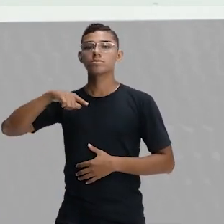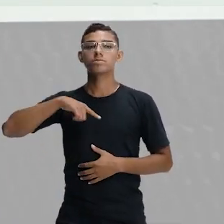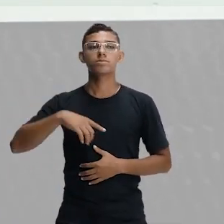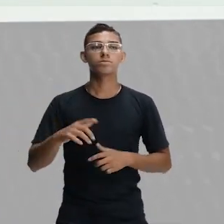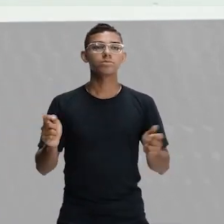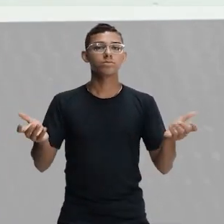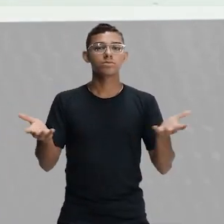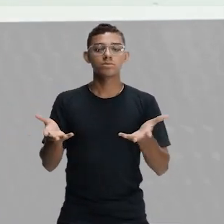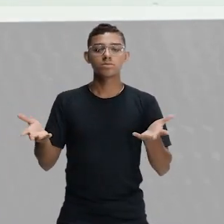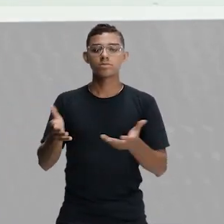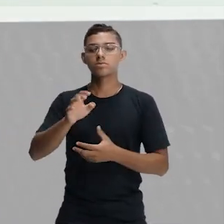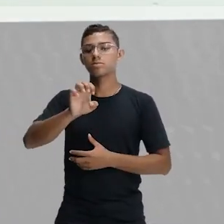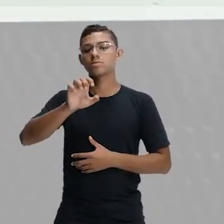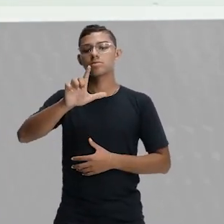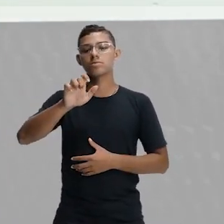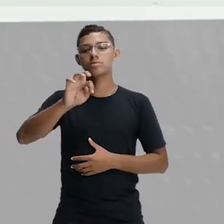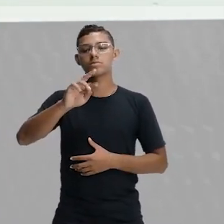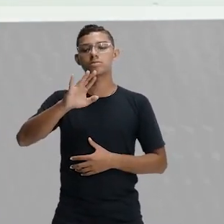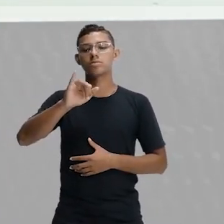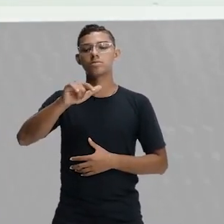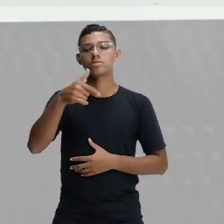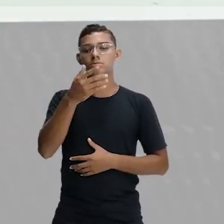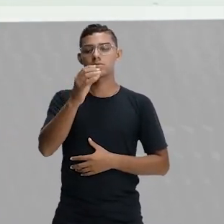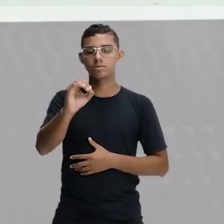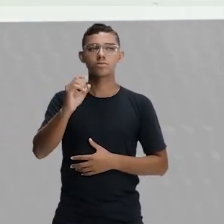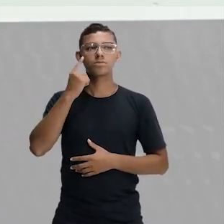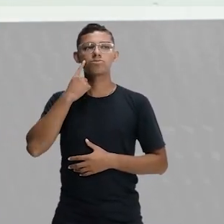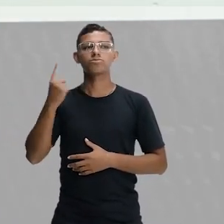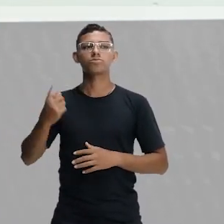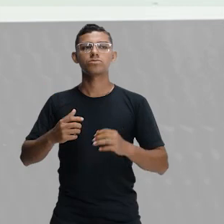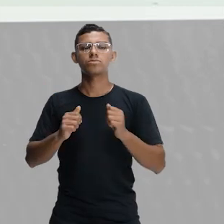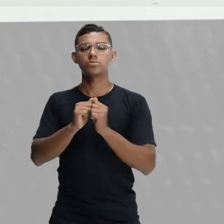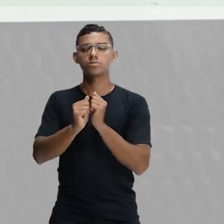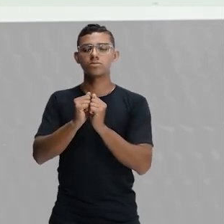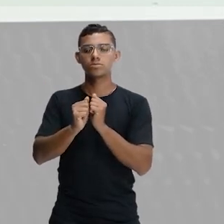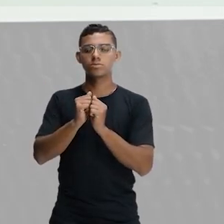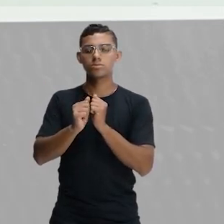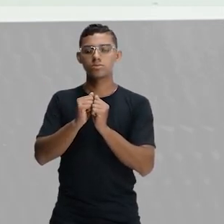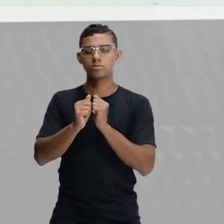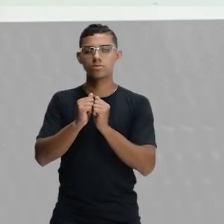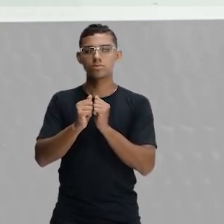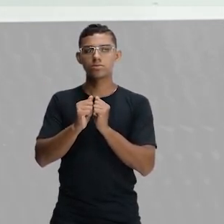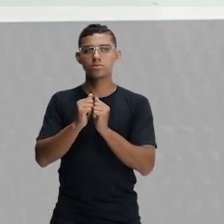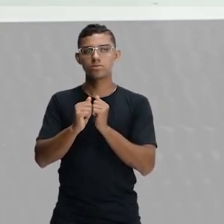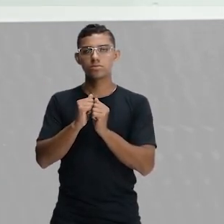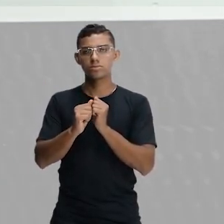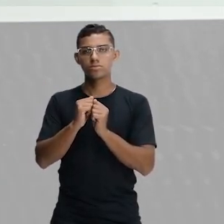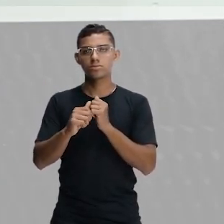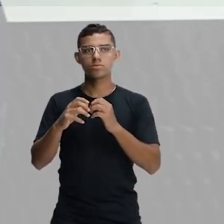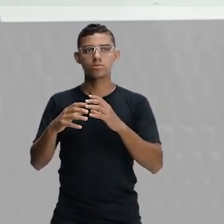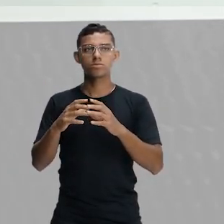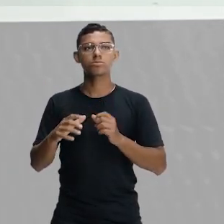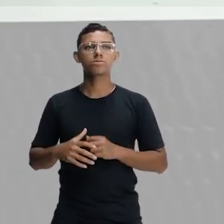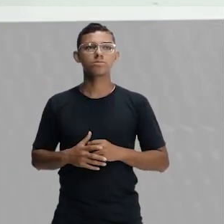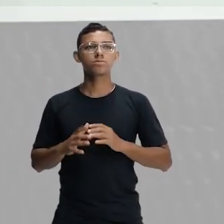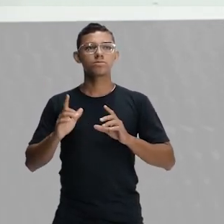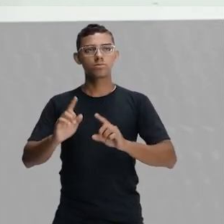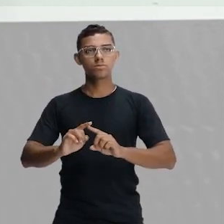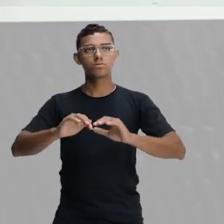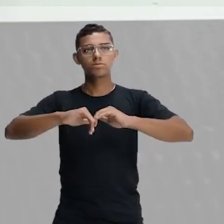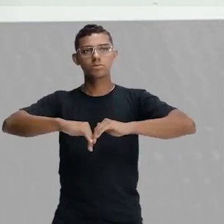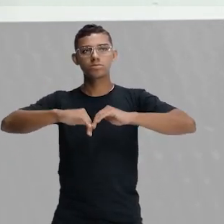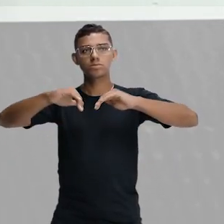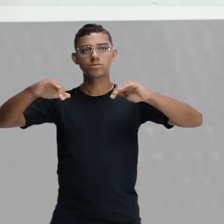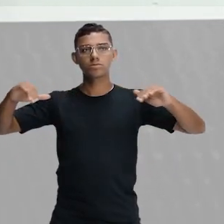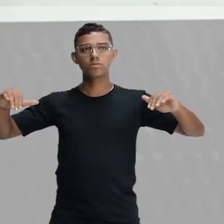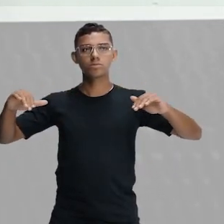eletrizar por atrito. Vamos passar um no outro. Então, vai passando um no outro. Depois de um tempo, nós iremos